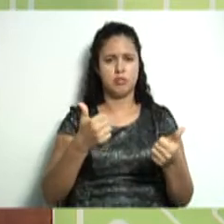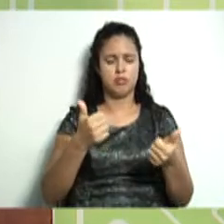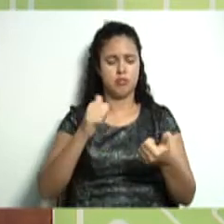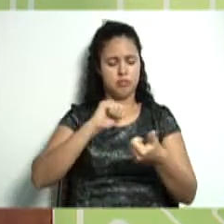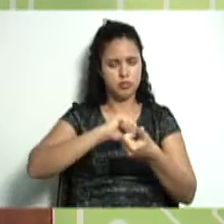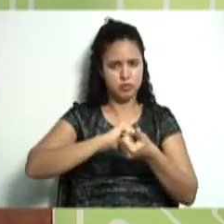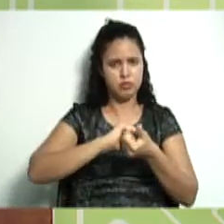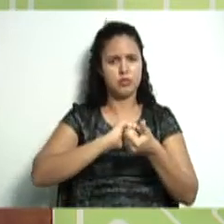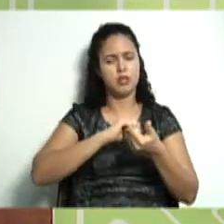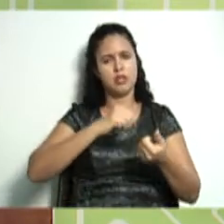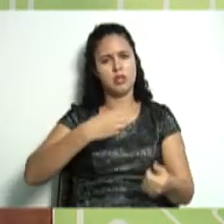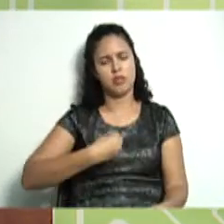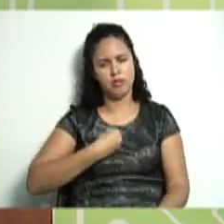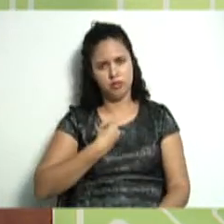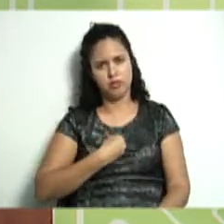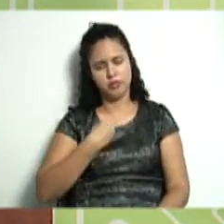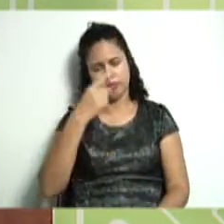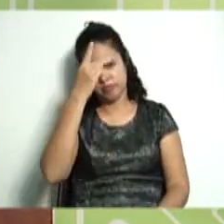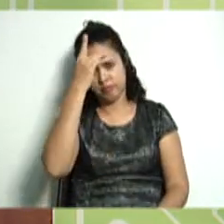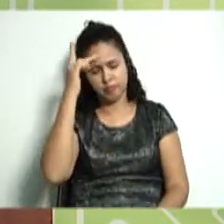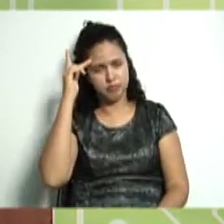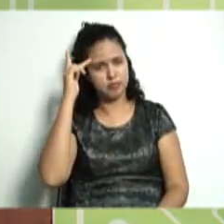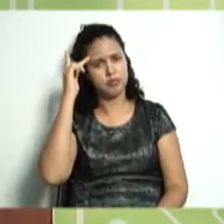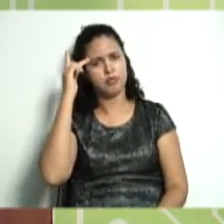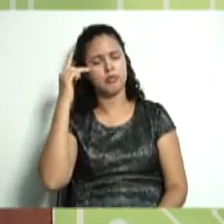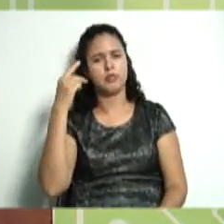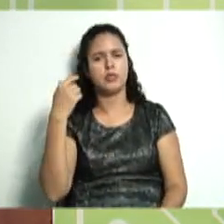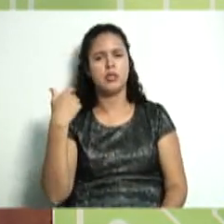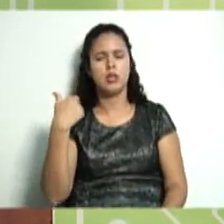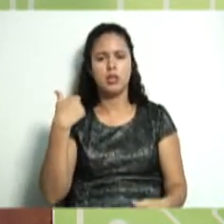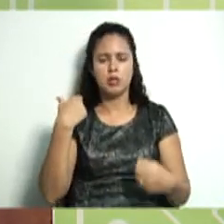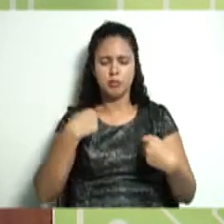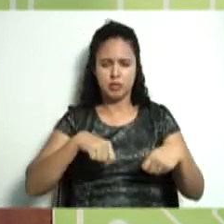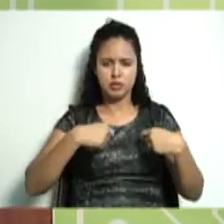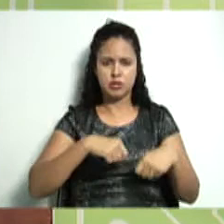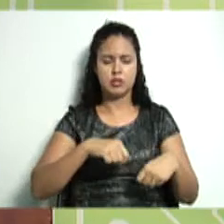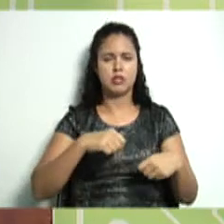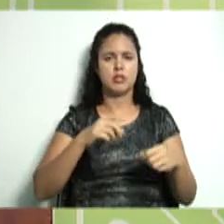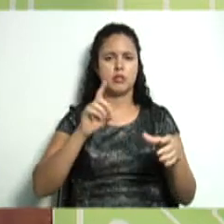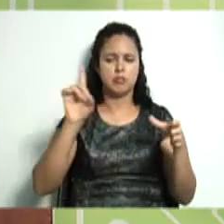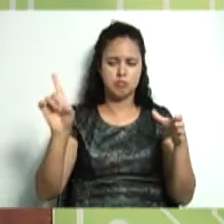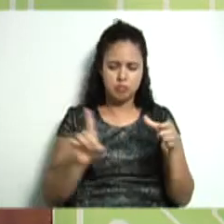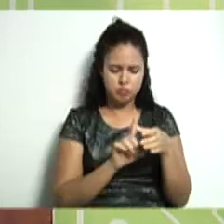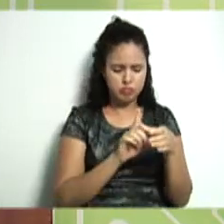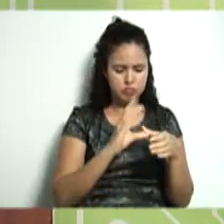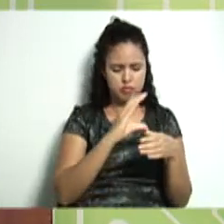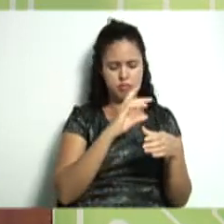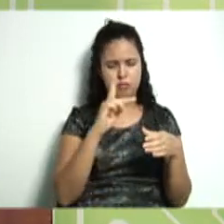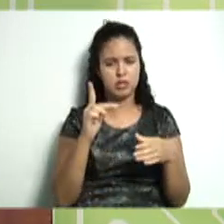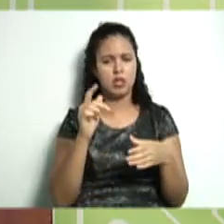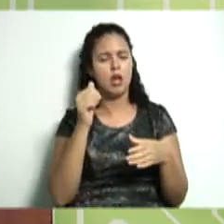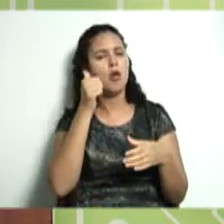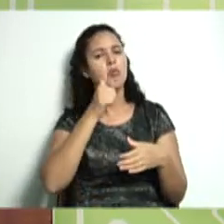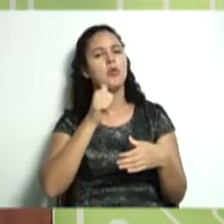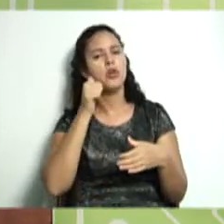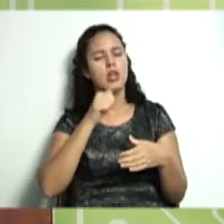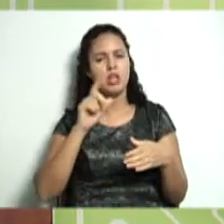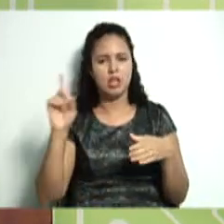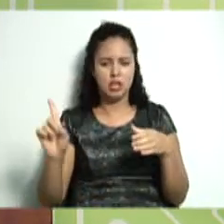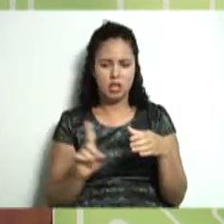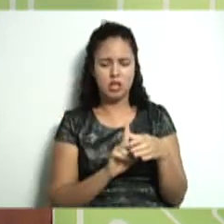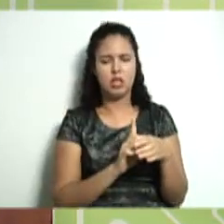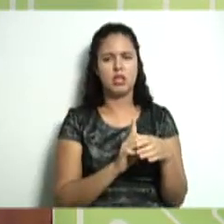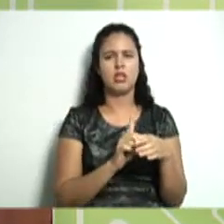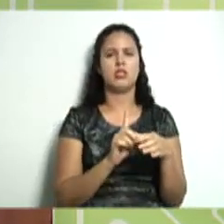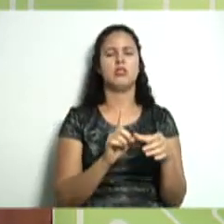falou que nesse processo cooperativo deve ser envolvidas as mulheres? Nesse processo cooperativo, da cooperativa, a gente deve